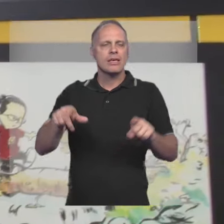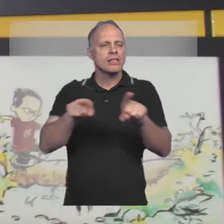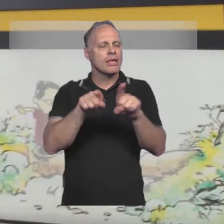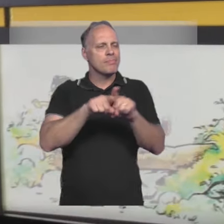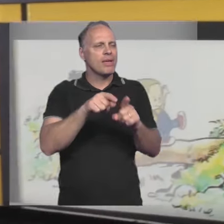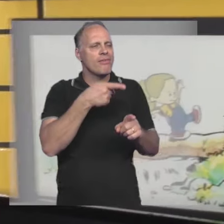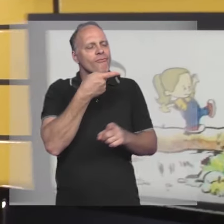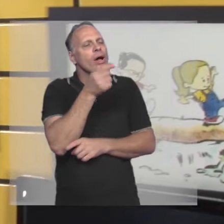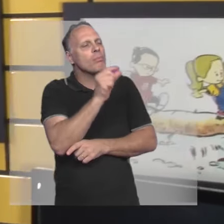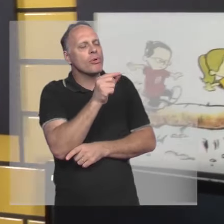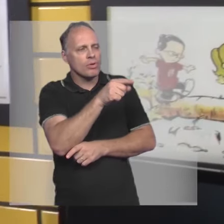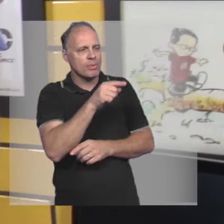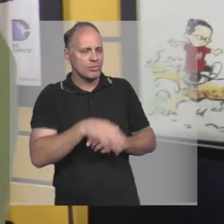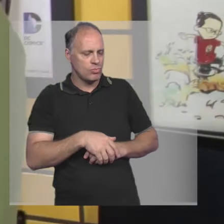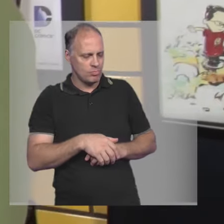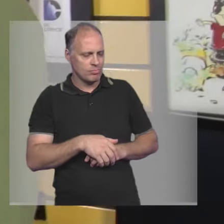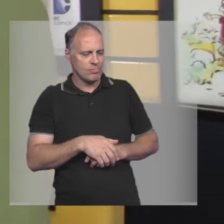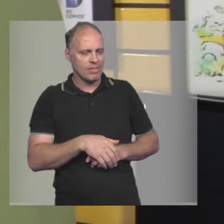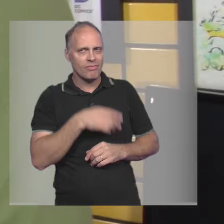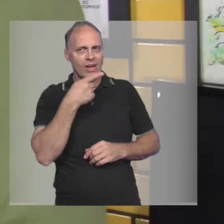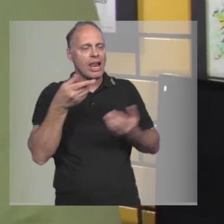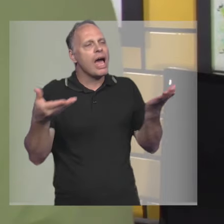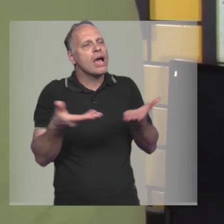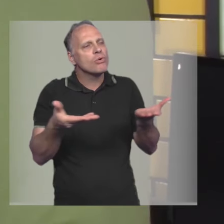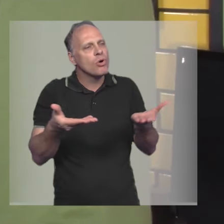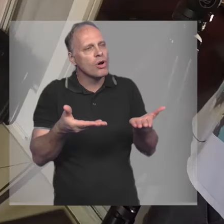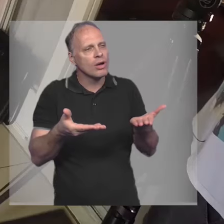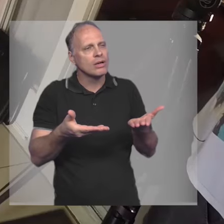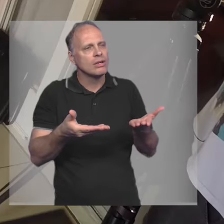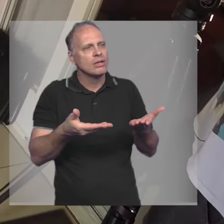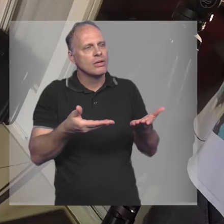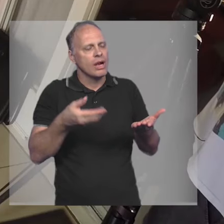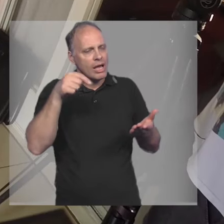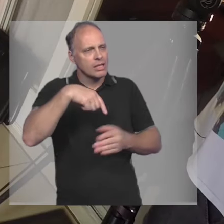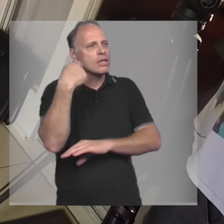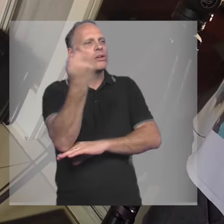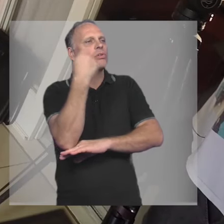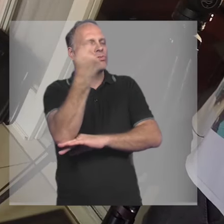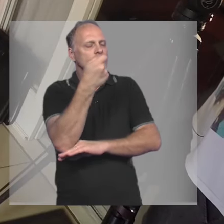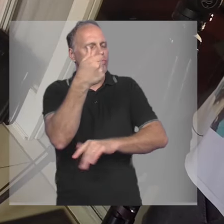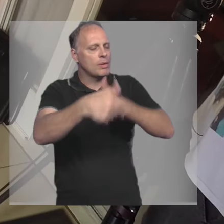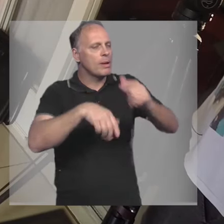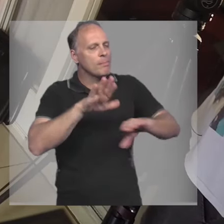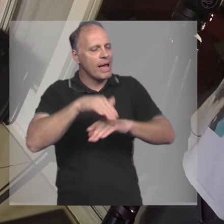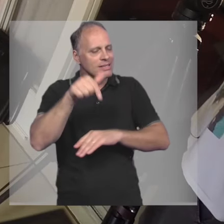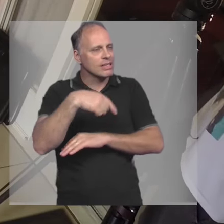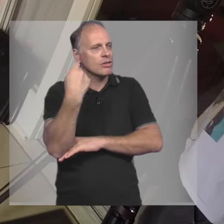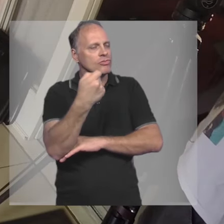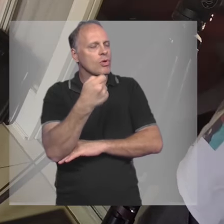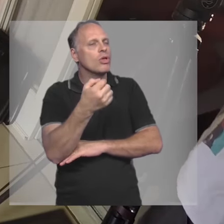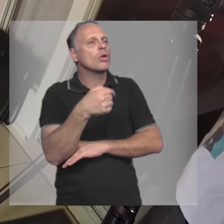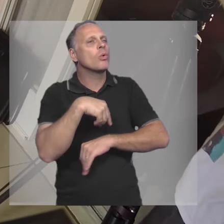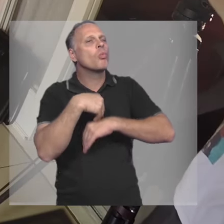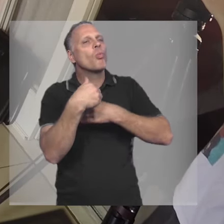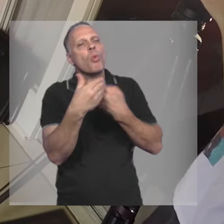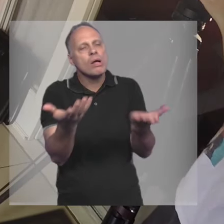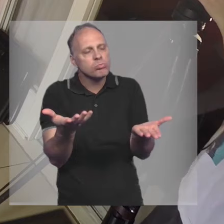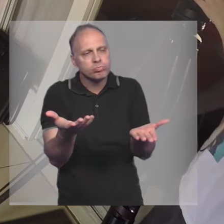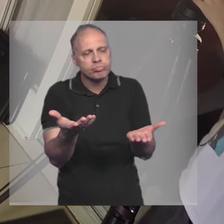Mauro, e fala pra gente, tu comentou antes que agora que está sendo conhecido aqui no Rio Grande do Sul, né? E em que momento,